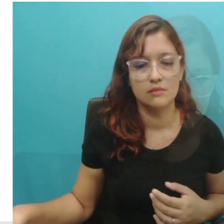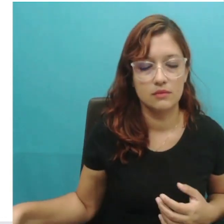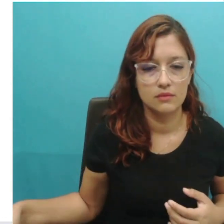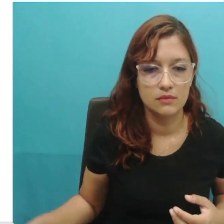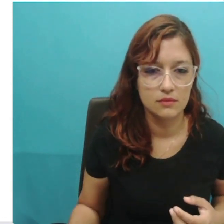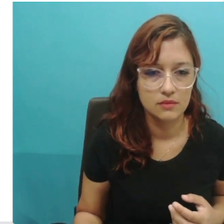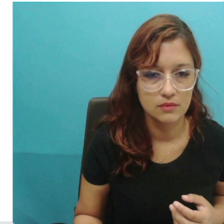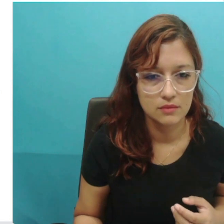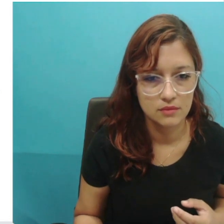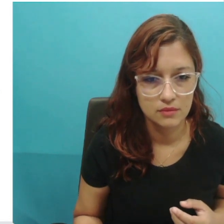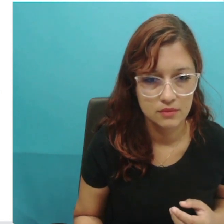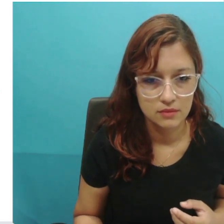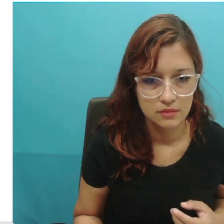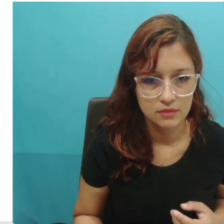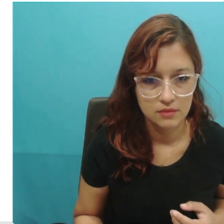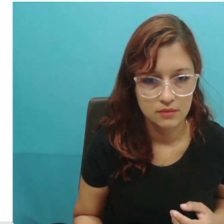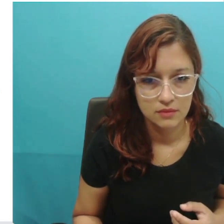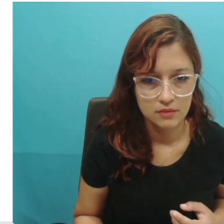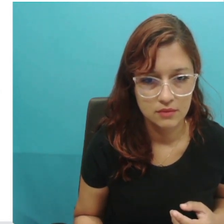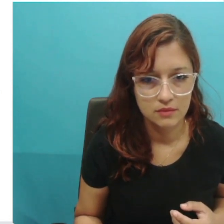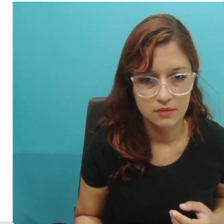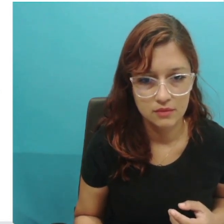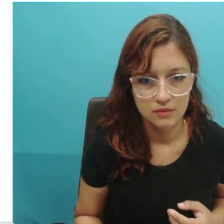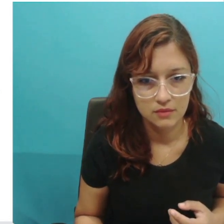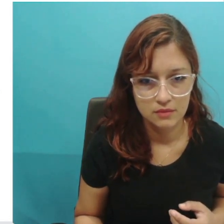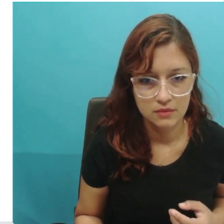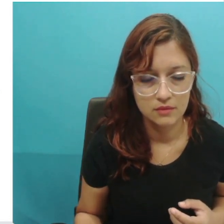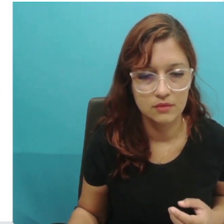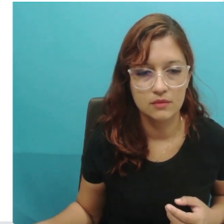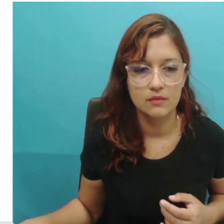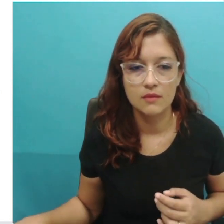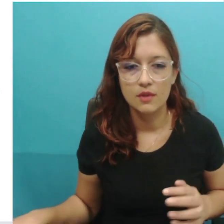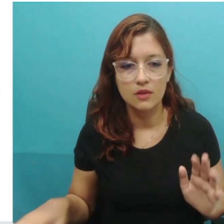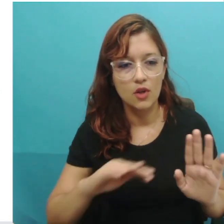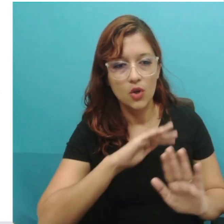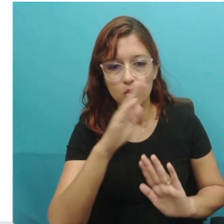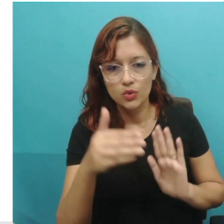Eu posso juntar assim, ó.